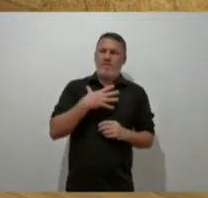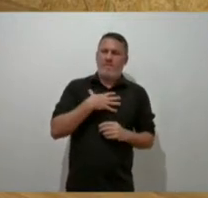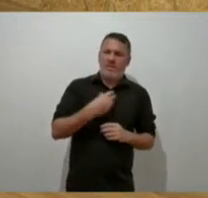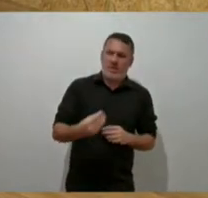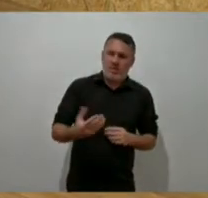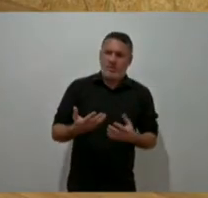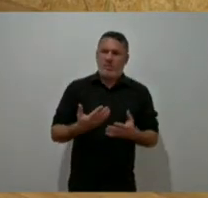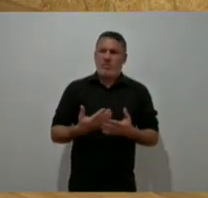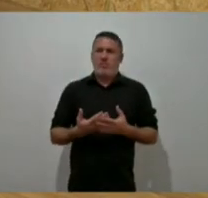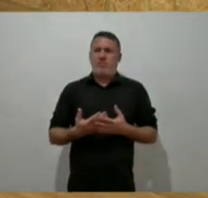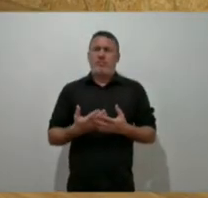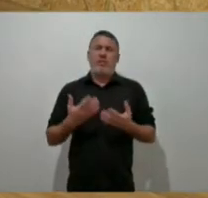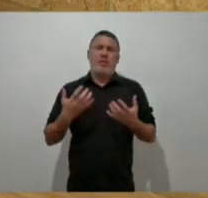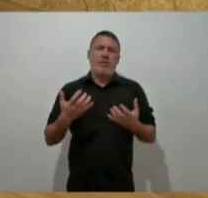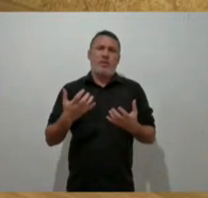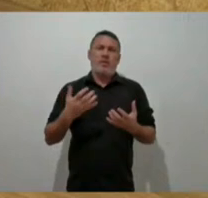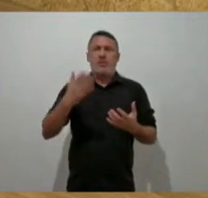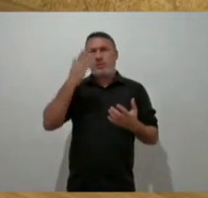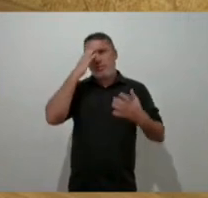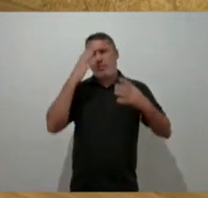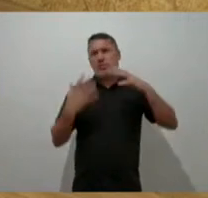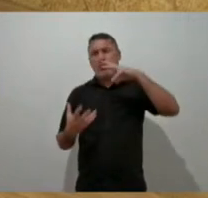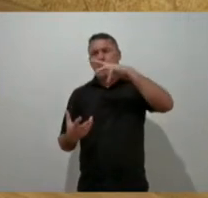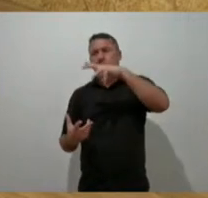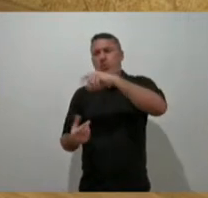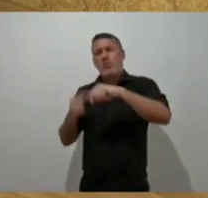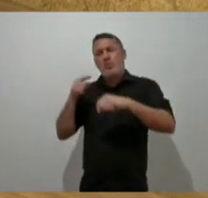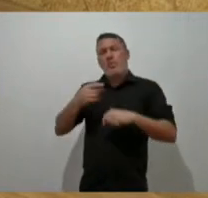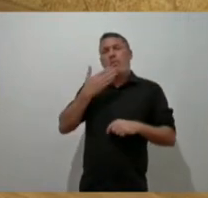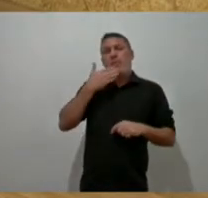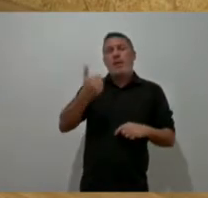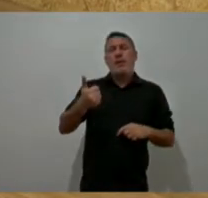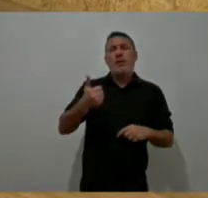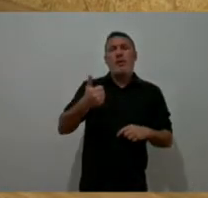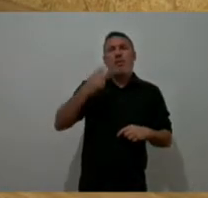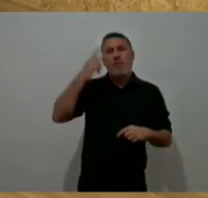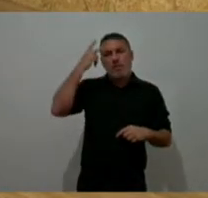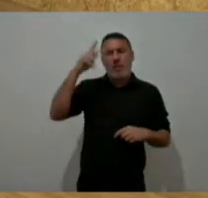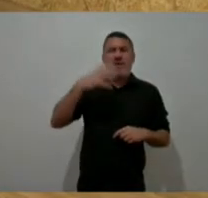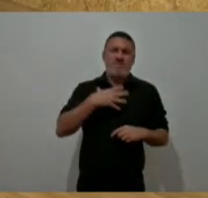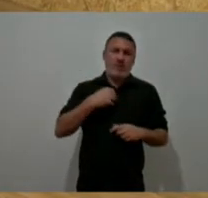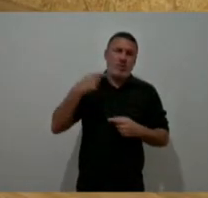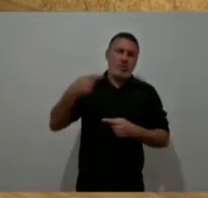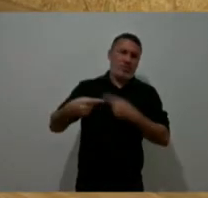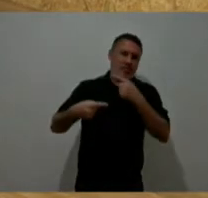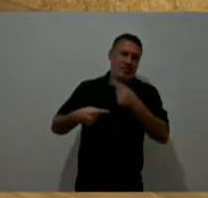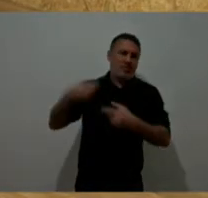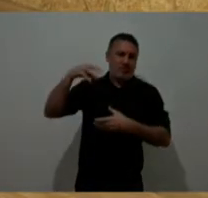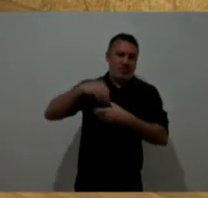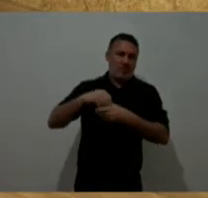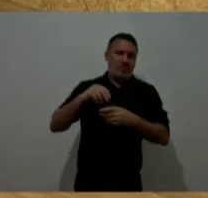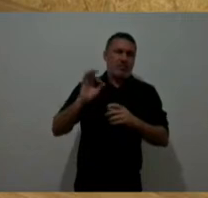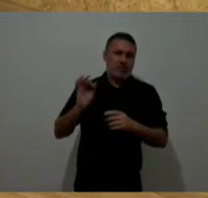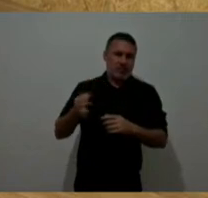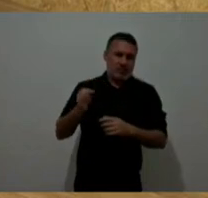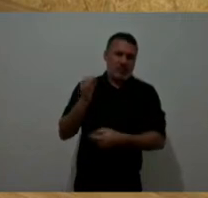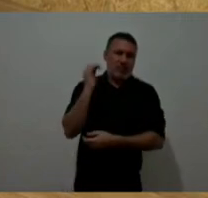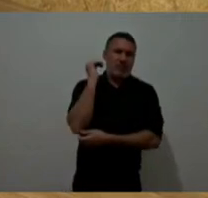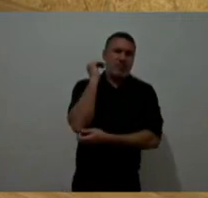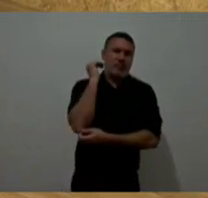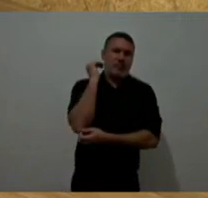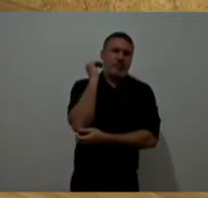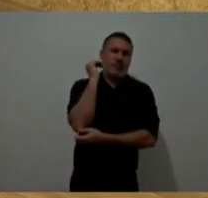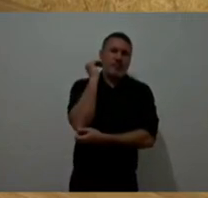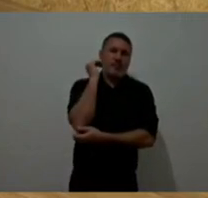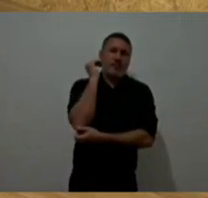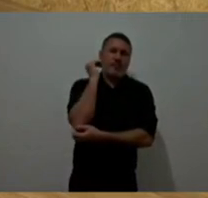o planeta melhor para próximas gerações. Então, o que nós podemos fazer hoje, mesmo que